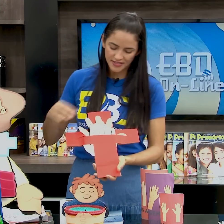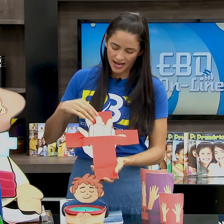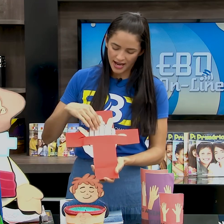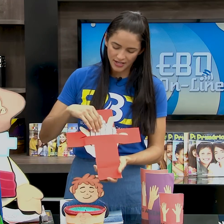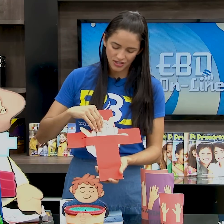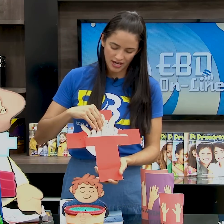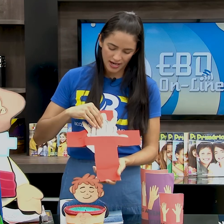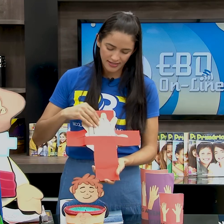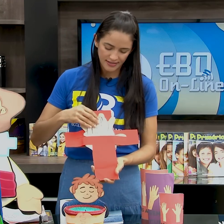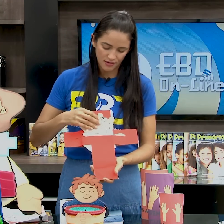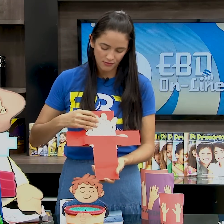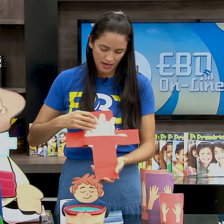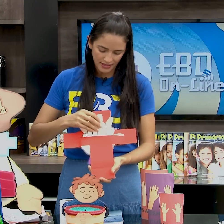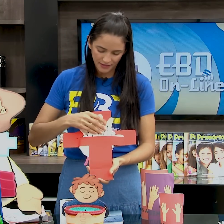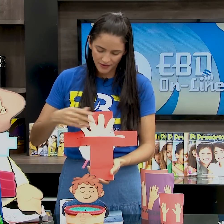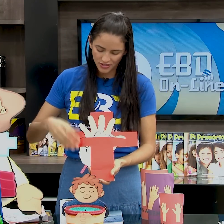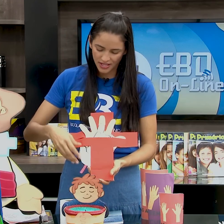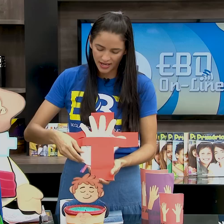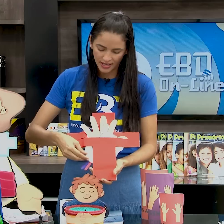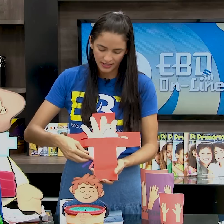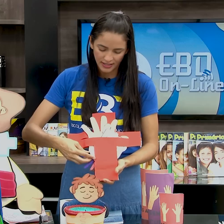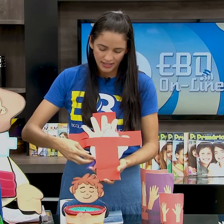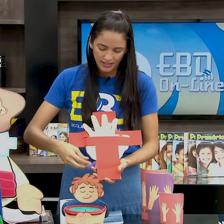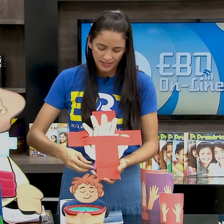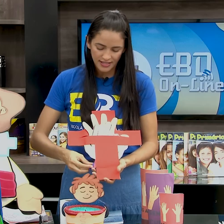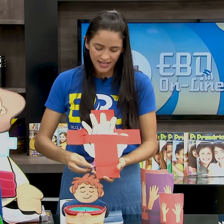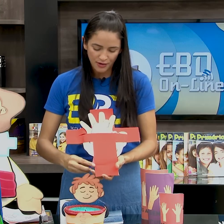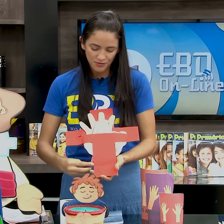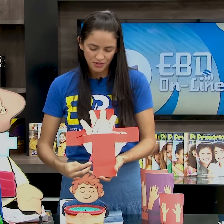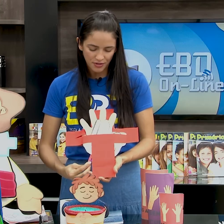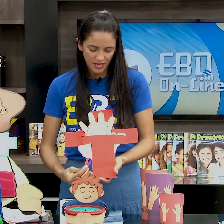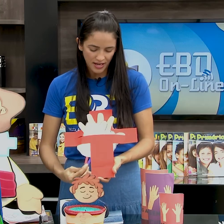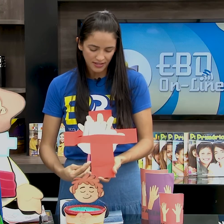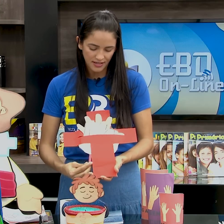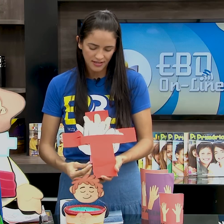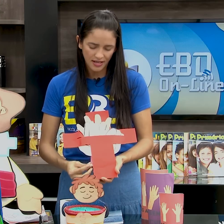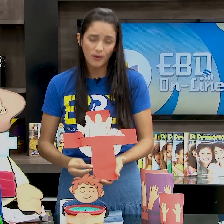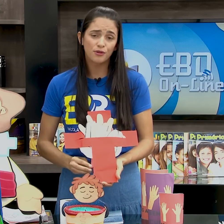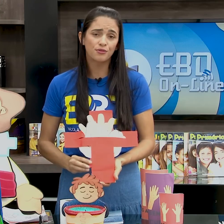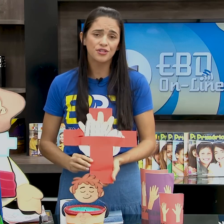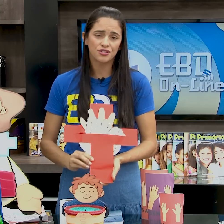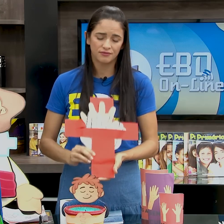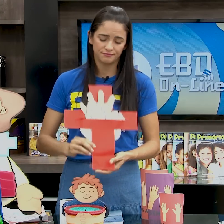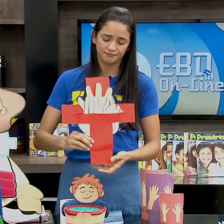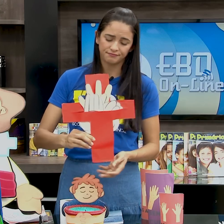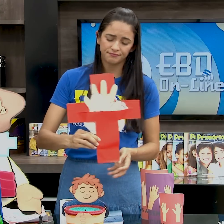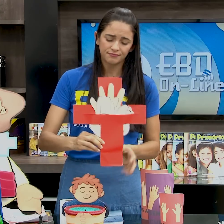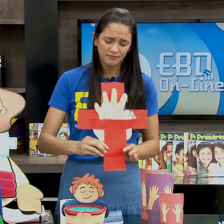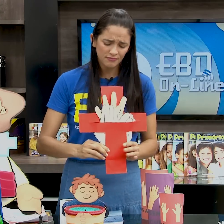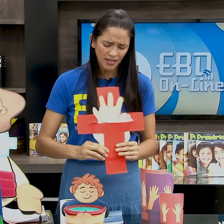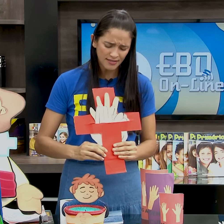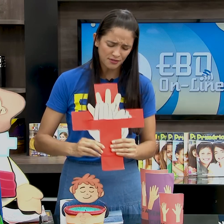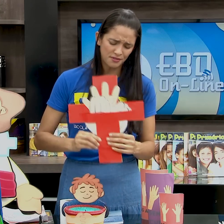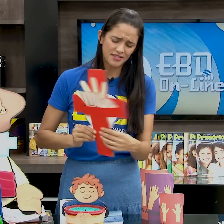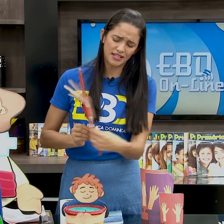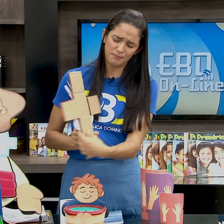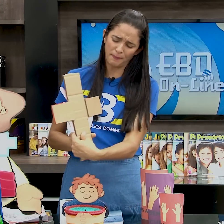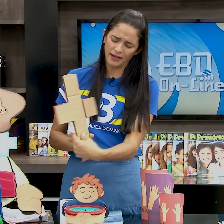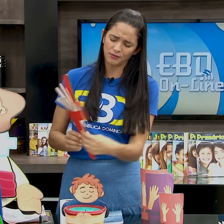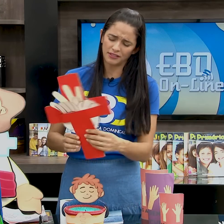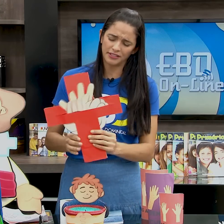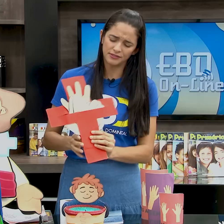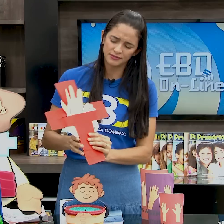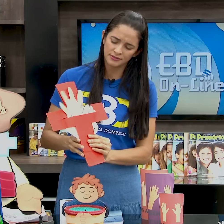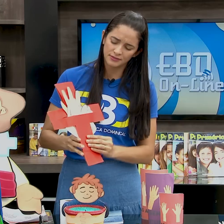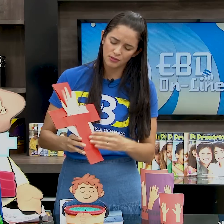revisar a lição através da desse recurso que eu criei aqui isso é uma cruz essa cruzinha